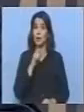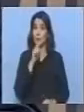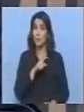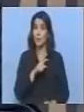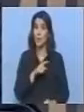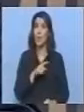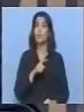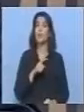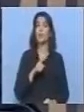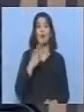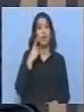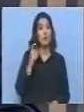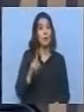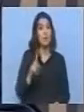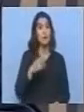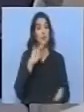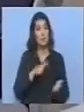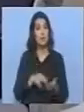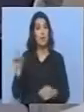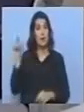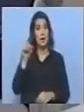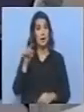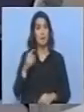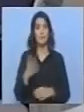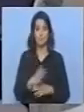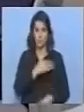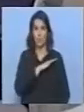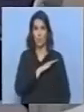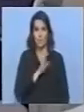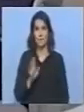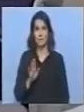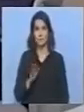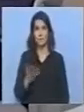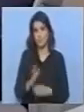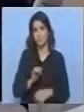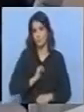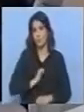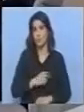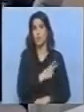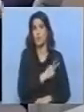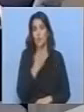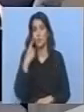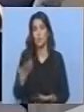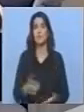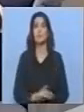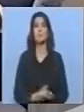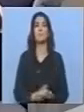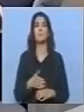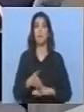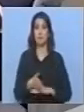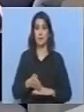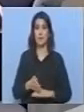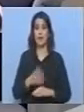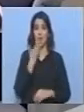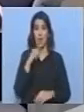passar despercebida, mas que é uma realidade, que é por exemplo, em Coimbra, dou exemplo da minha universidade que conheço, em Coimbra, metade